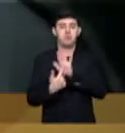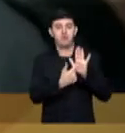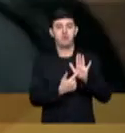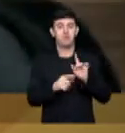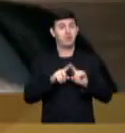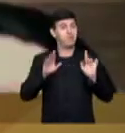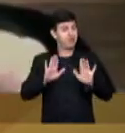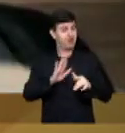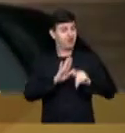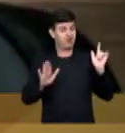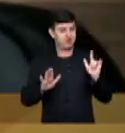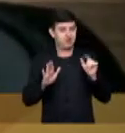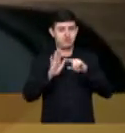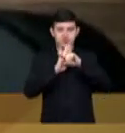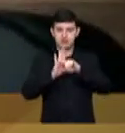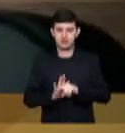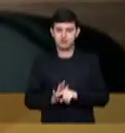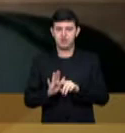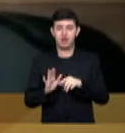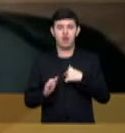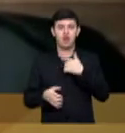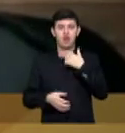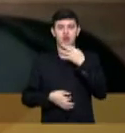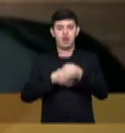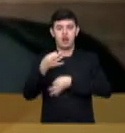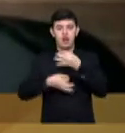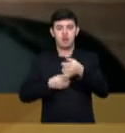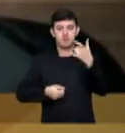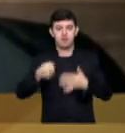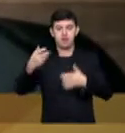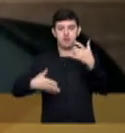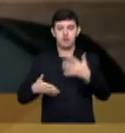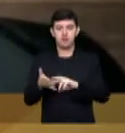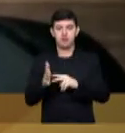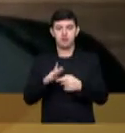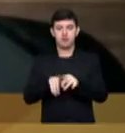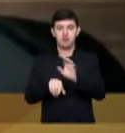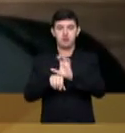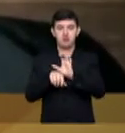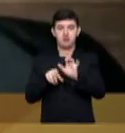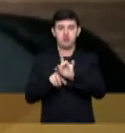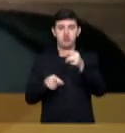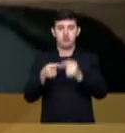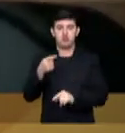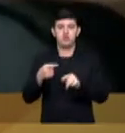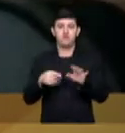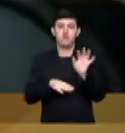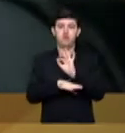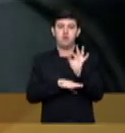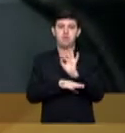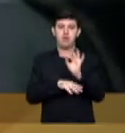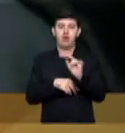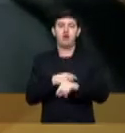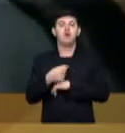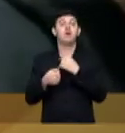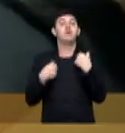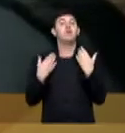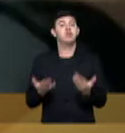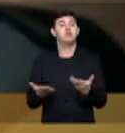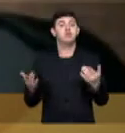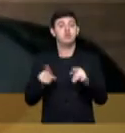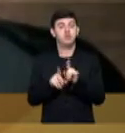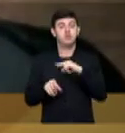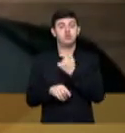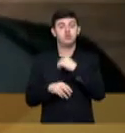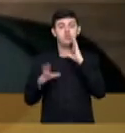sem antes examinar as alegações de inconstitucionalidade formal, eis que